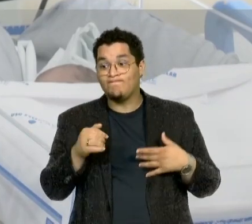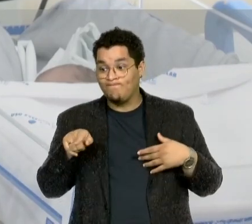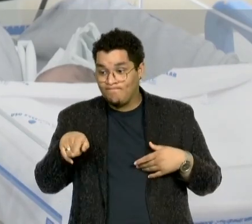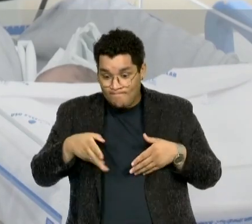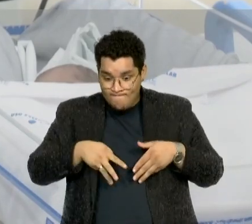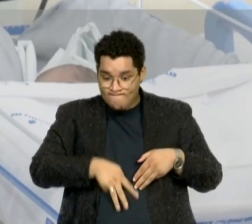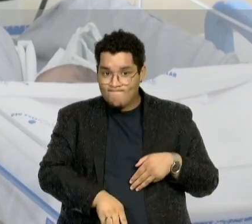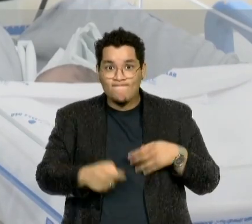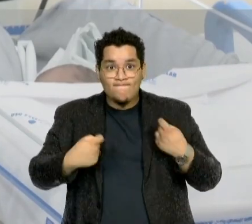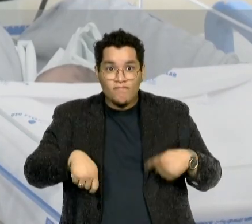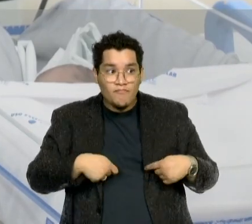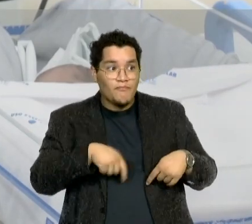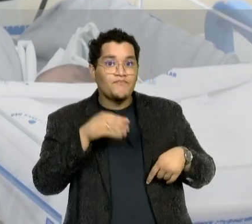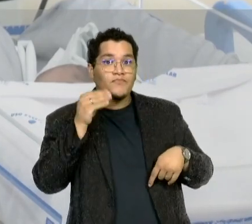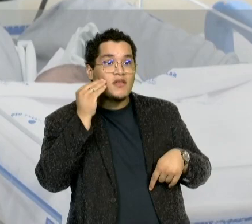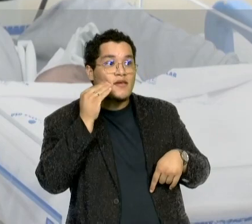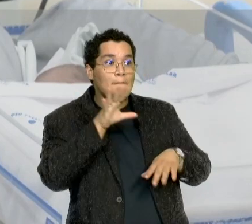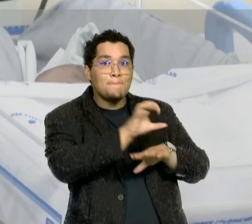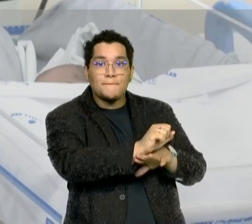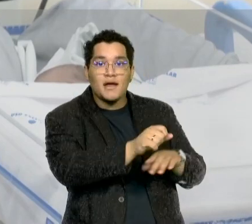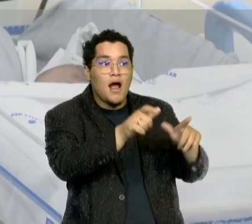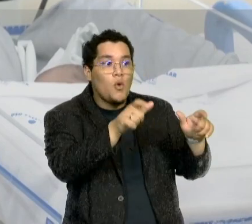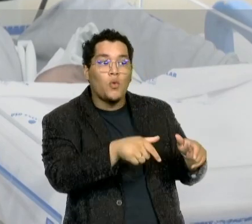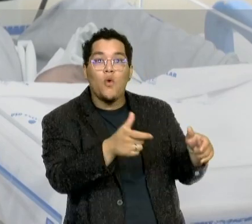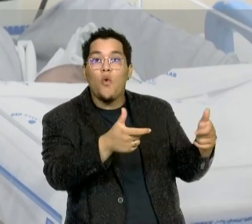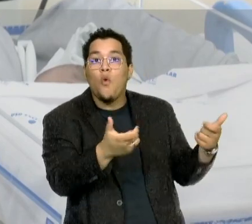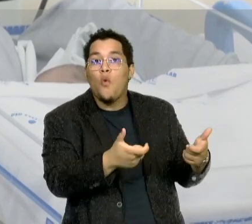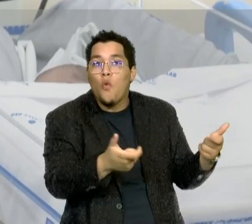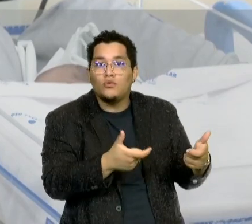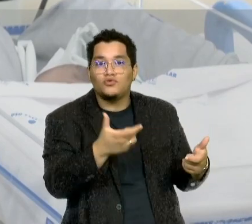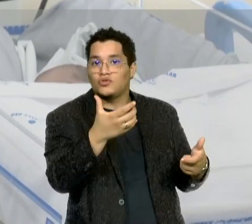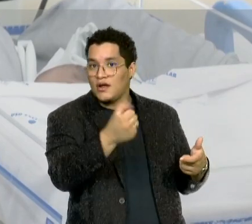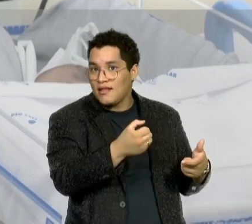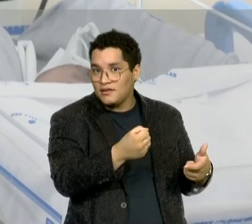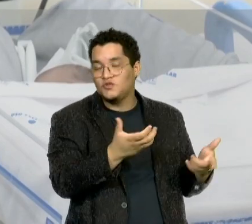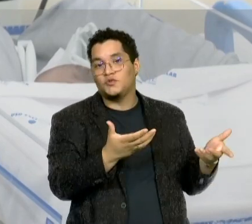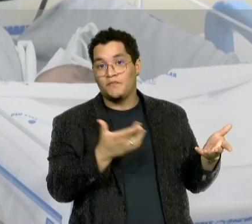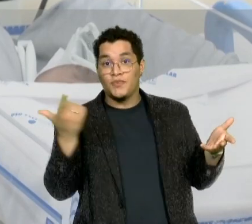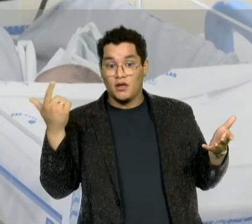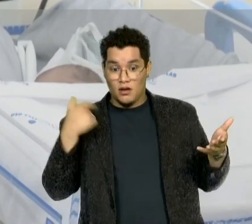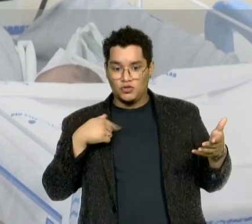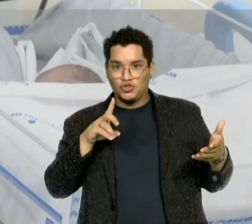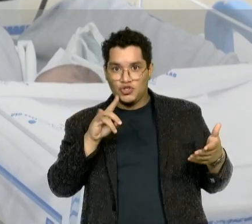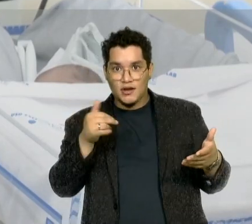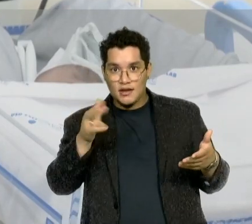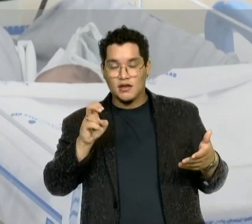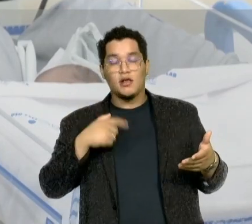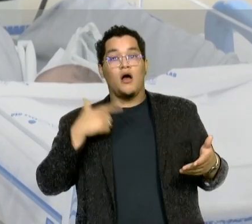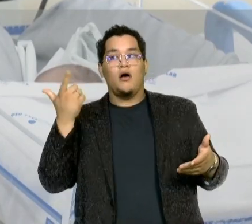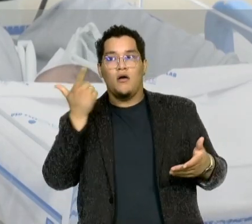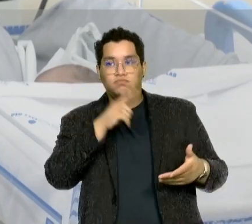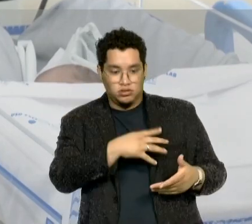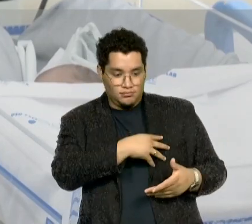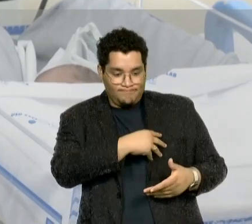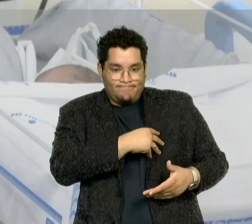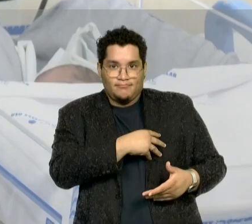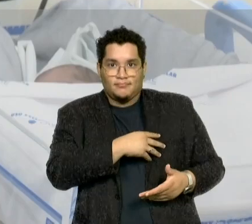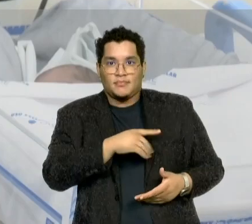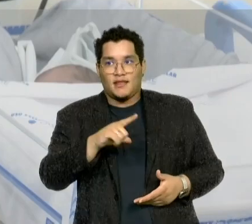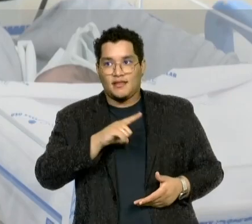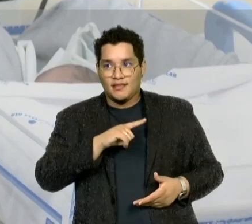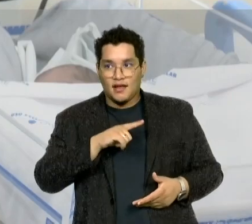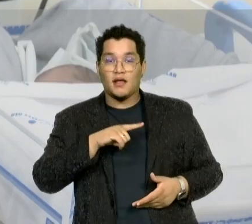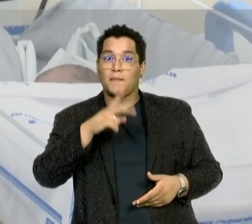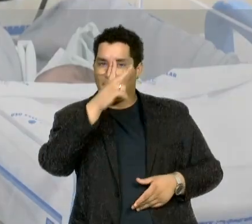eu não tinha leite. Aí, quando deu no dia 13, no dia 15, que eu tive alta, eu fui no banco de leite, elas me explicaram